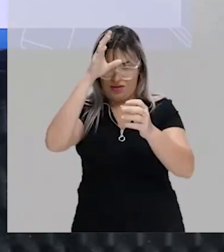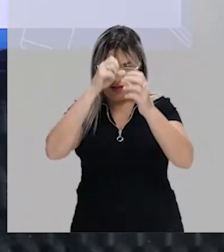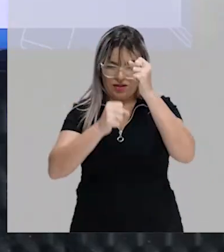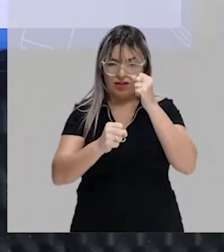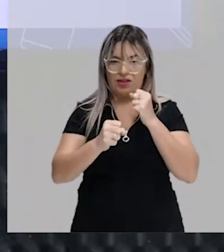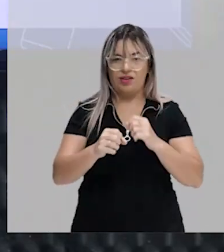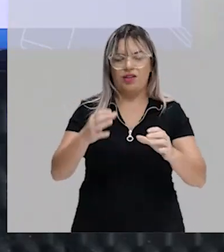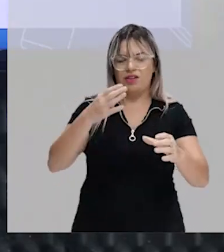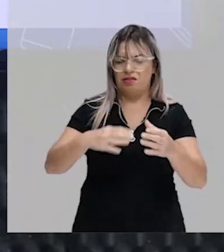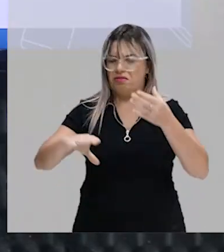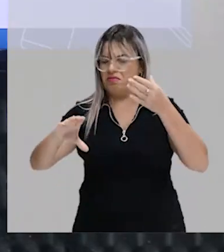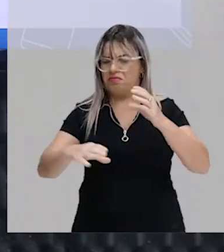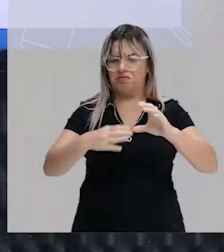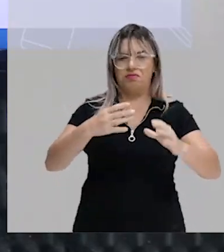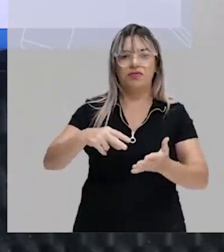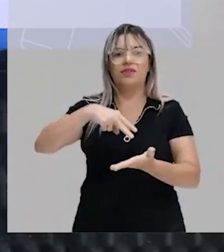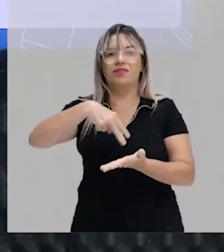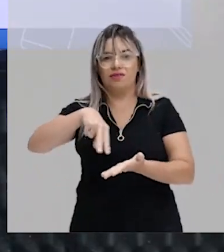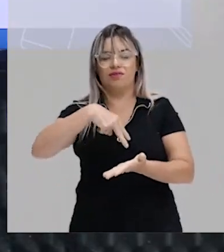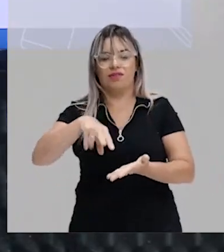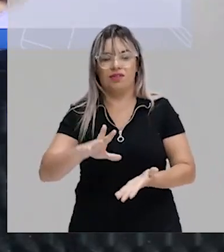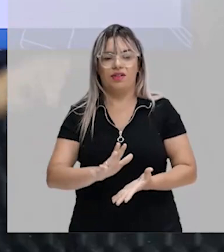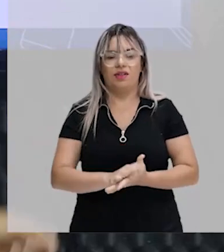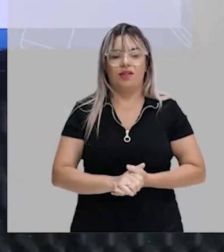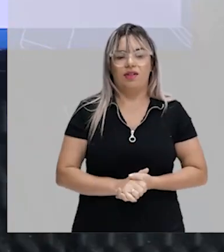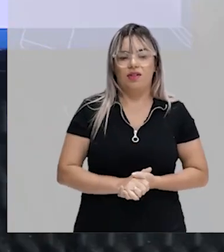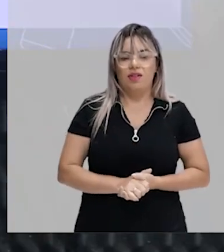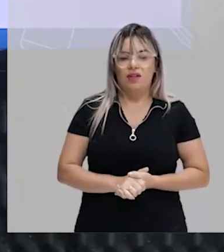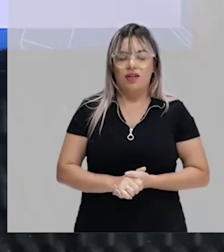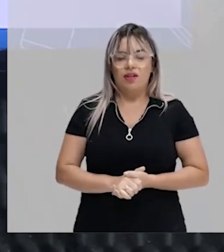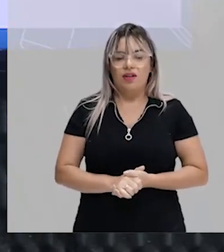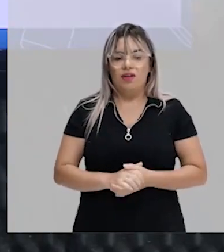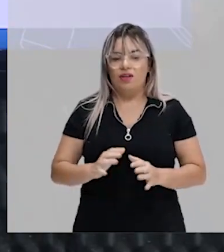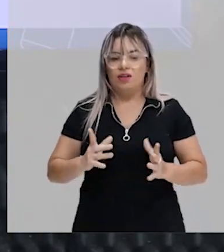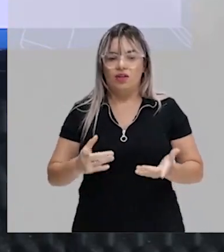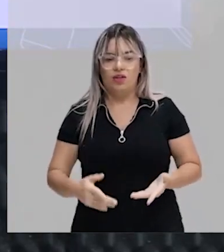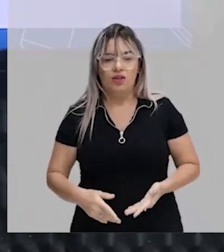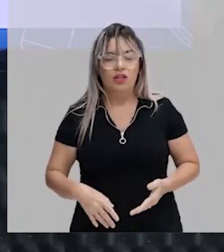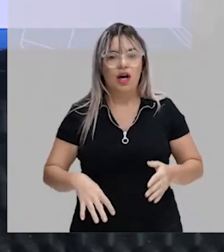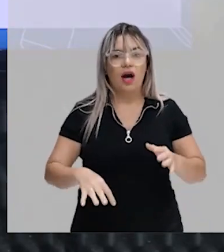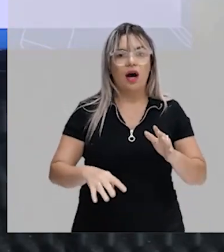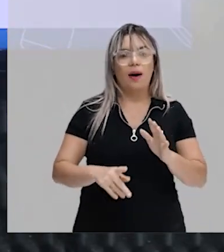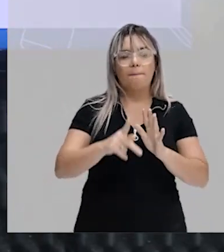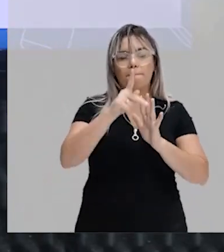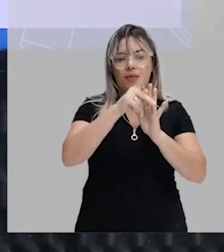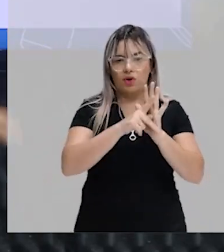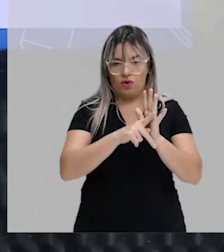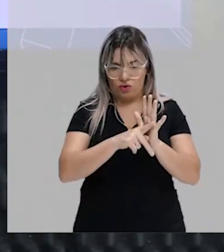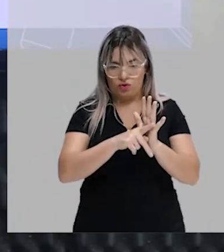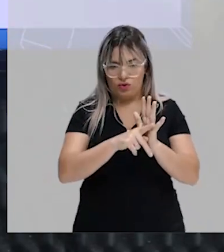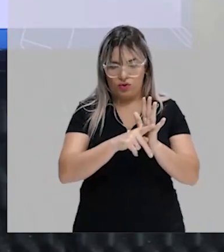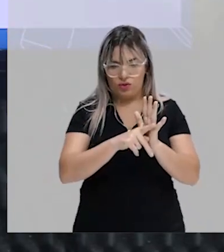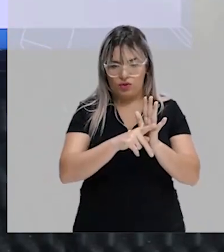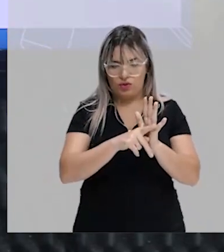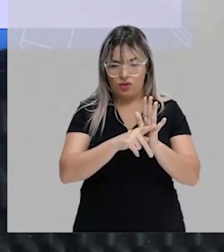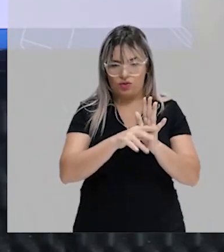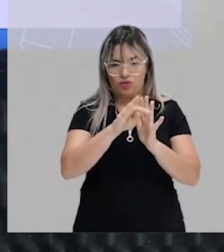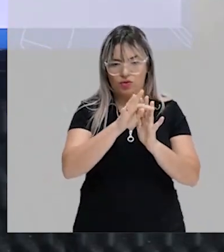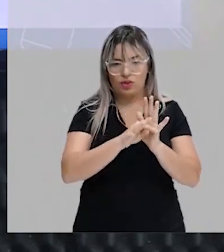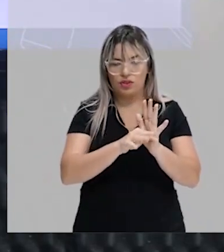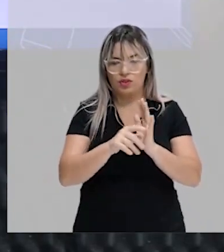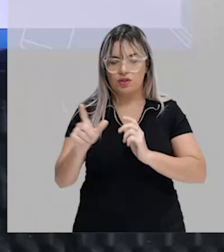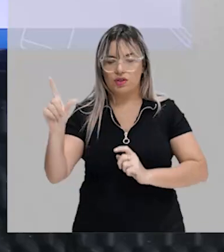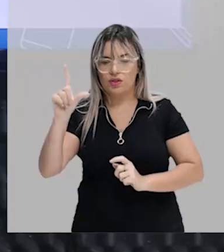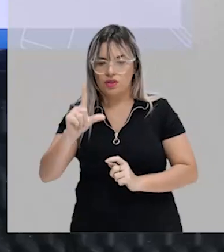dançando. Toda a produção literária foi dividida didaticamente em épocas ou eras. É o que eu falei em outra aula. As